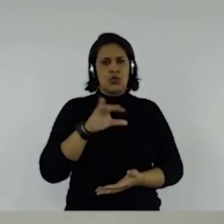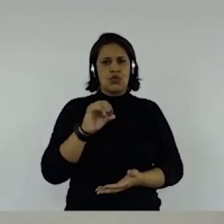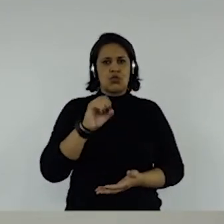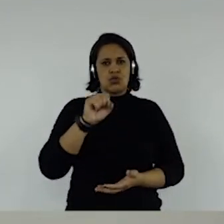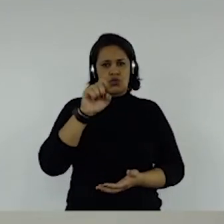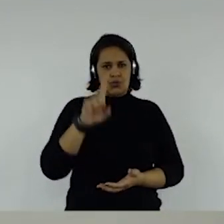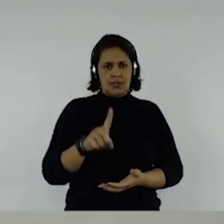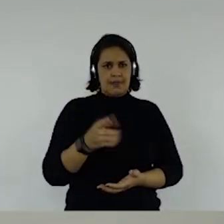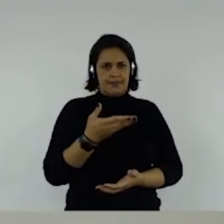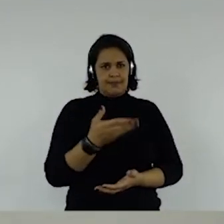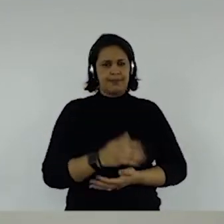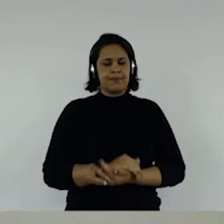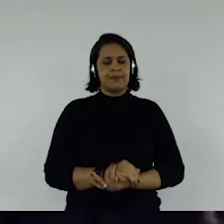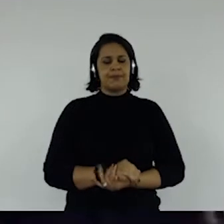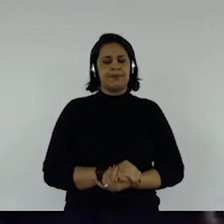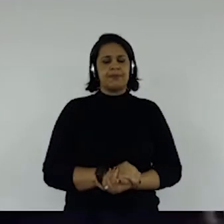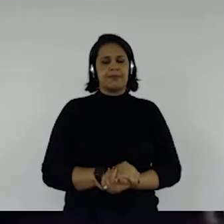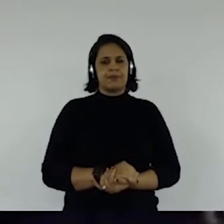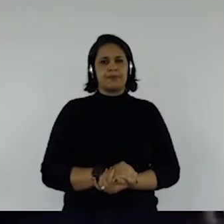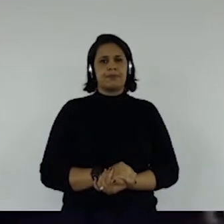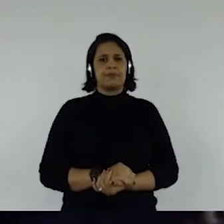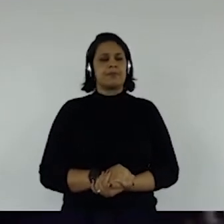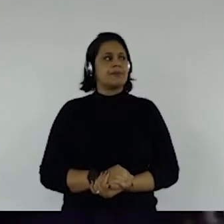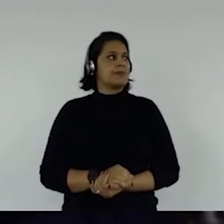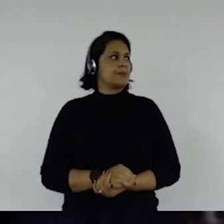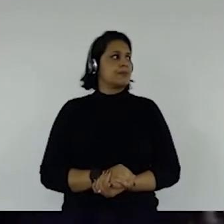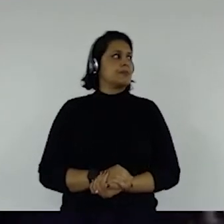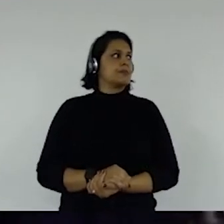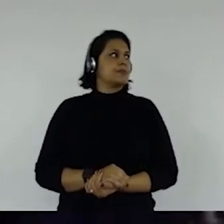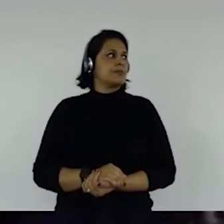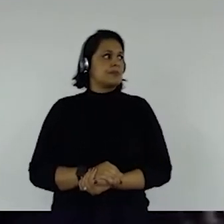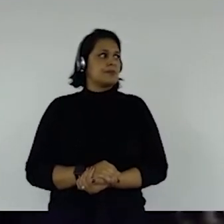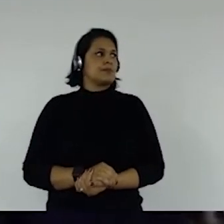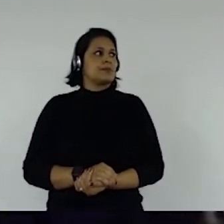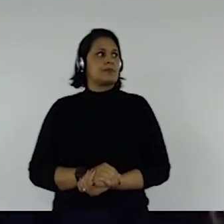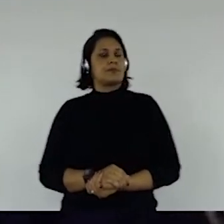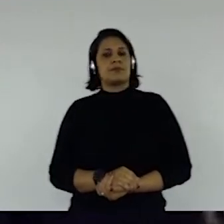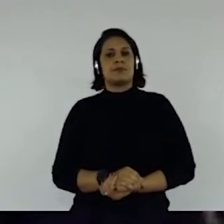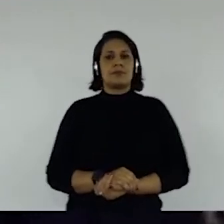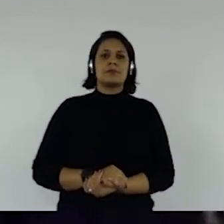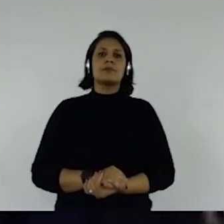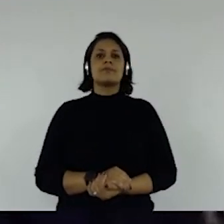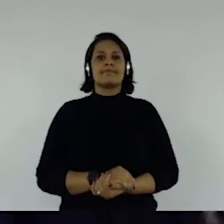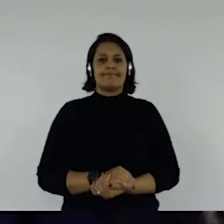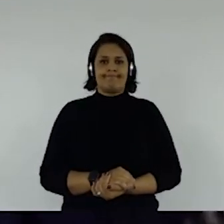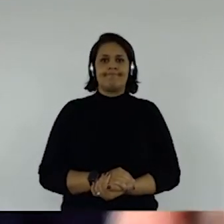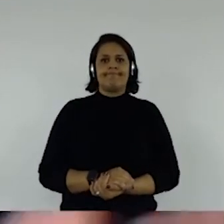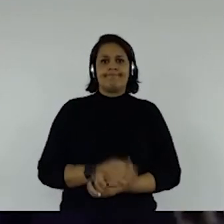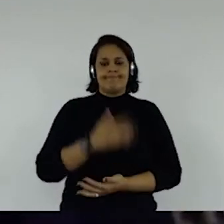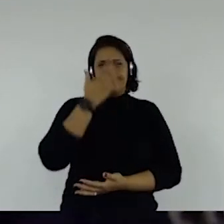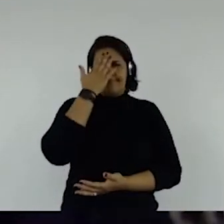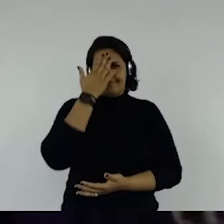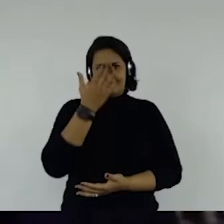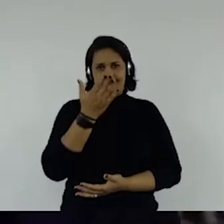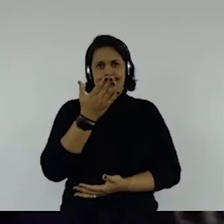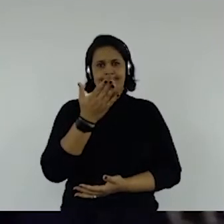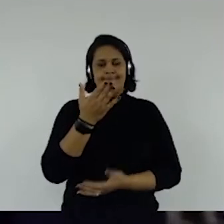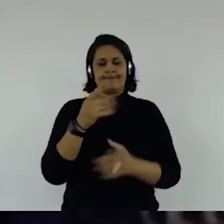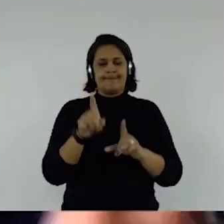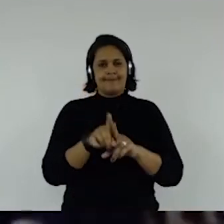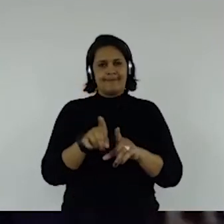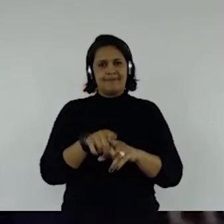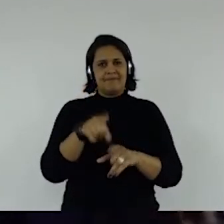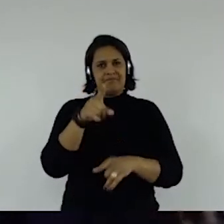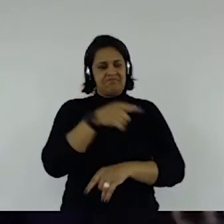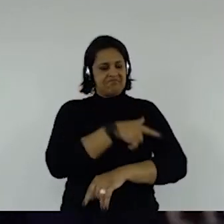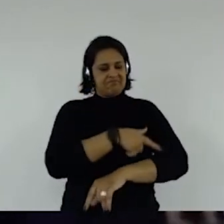Roberto. Muito obrigado, Caroline, muito obrigado a você, aliás, pela elegância com que você está